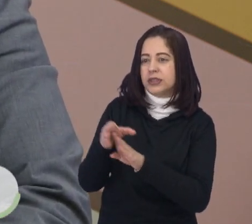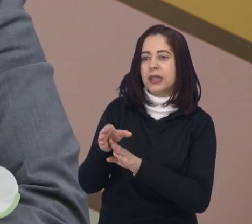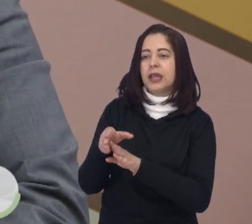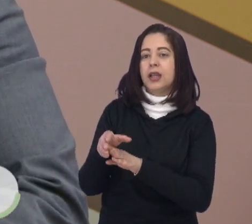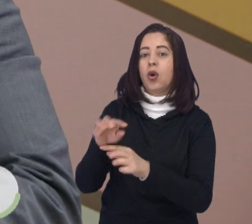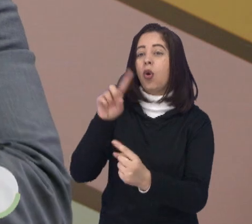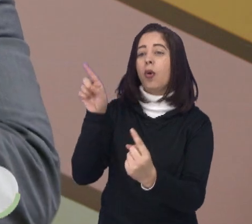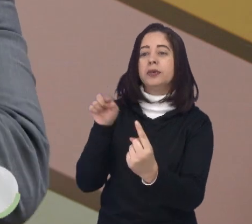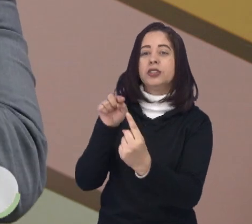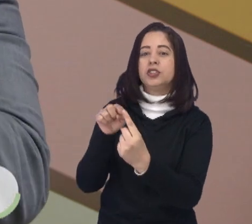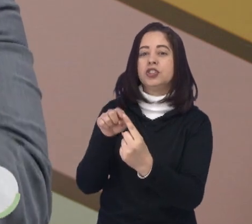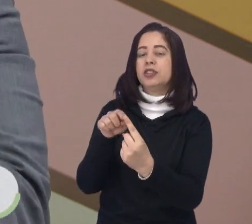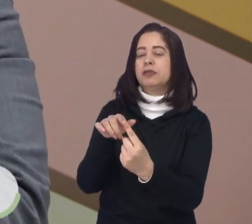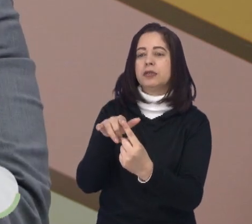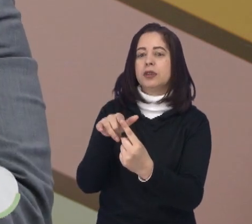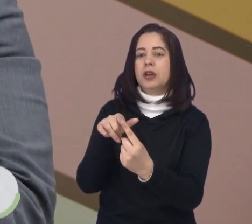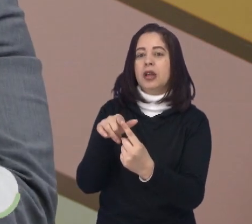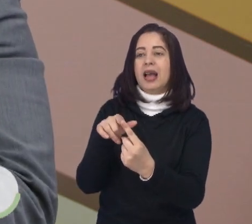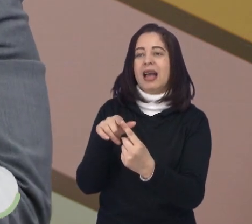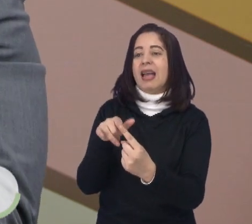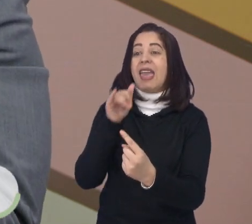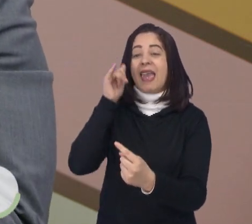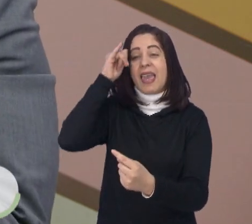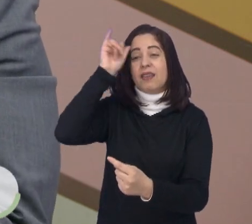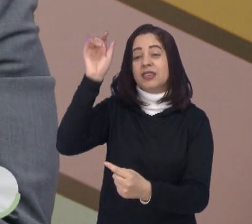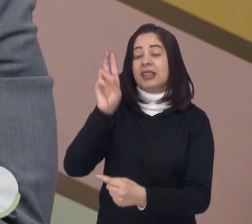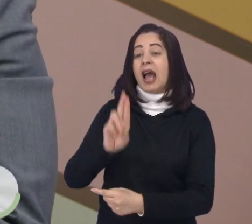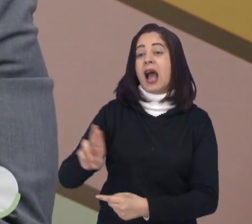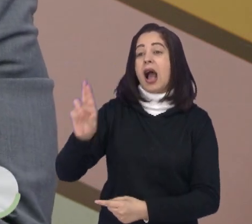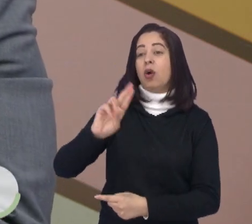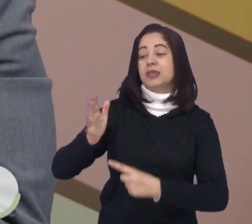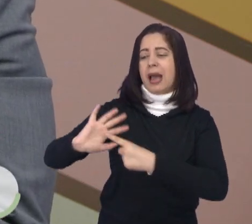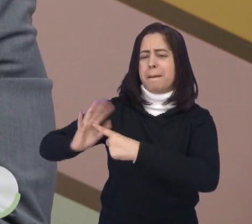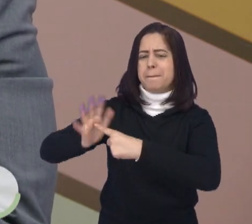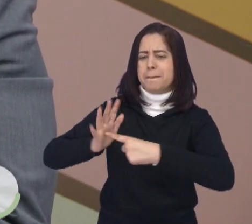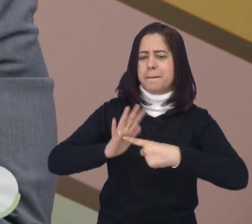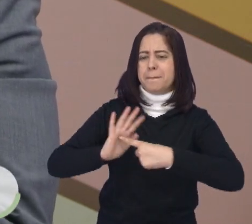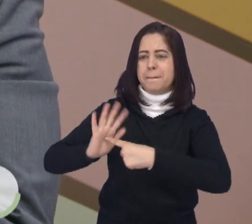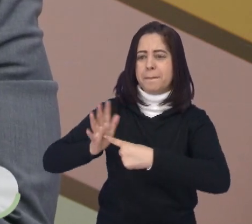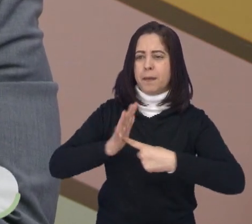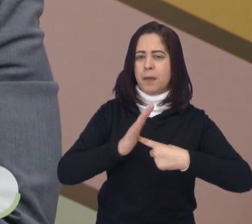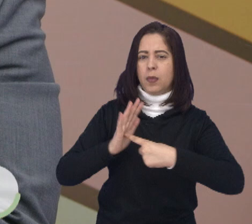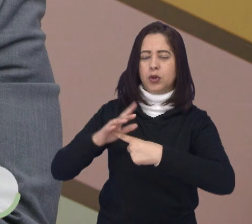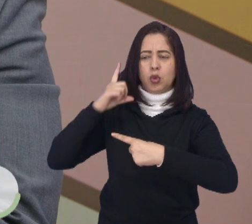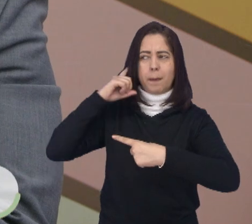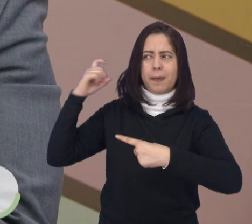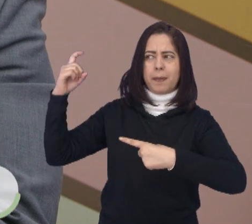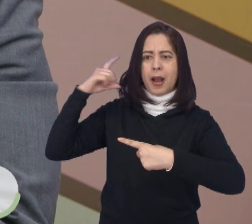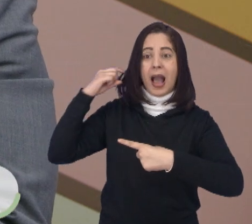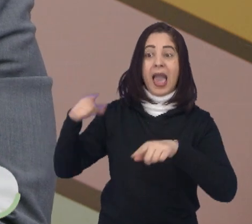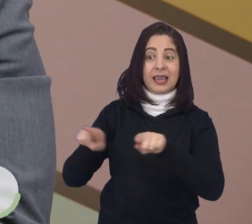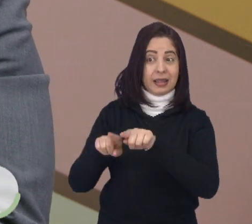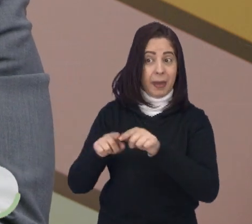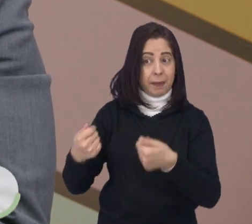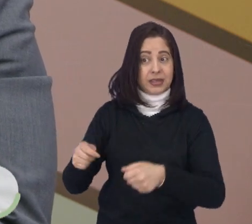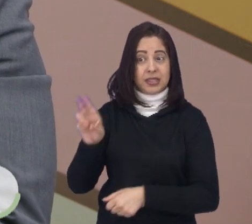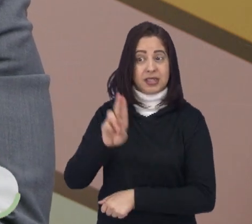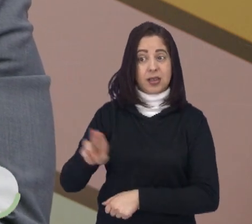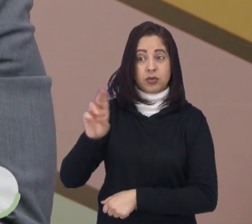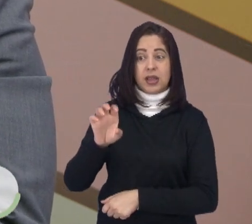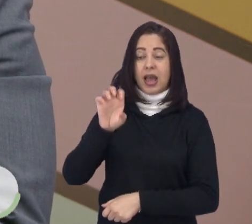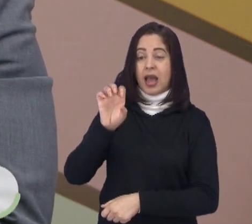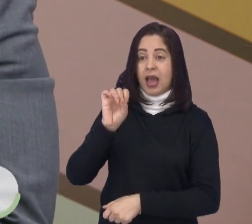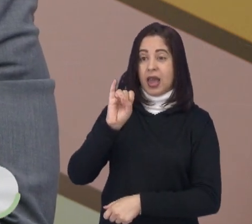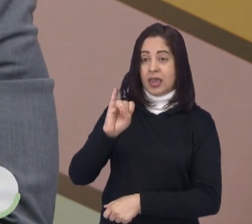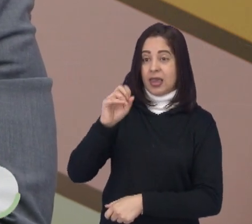por exemplo, enclausurando máquinas. Caso não seja possível, aí entra o EPI, né, que seria aí o EPI para